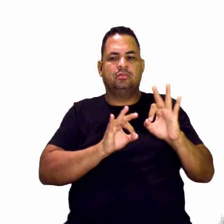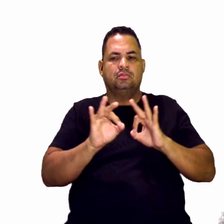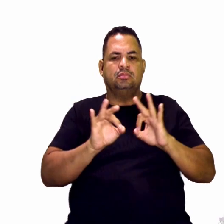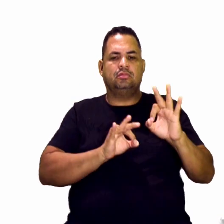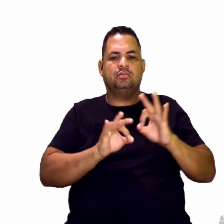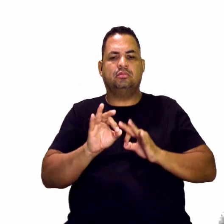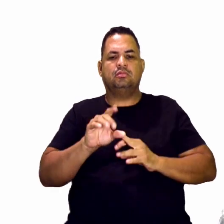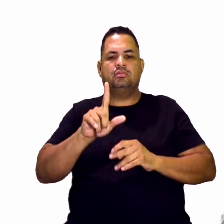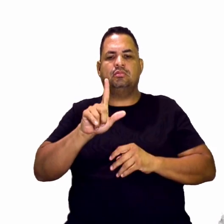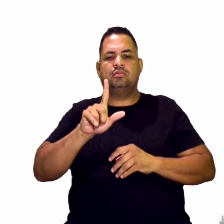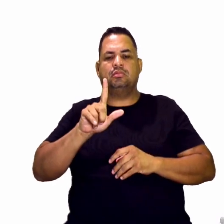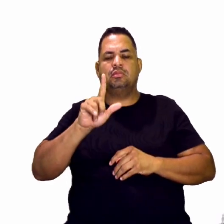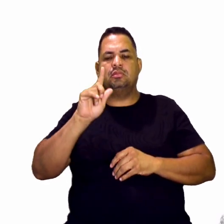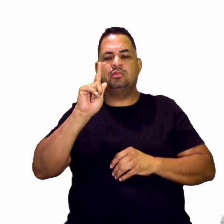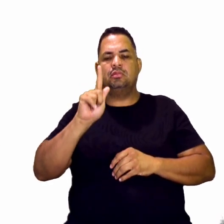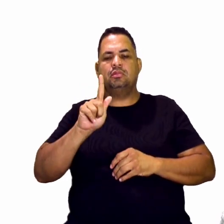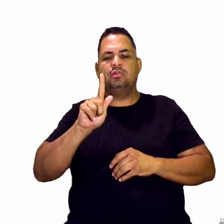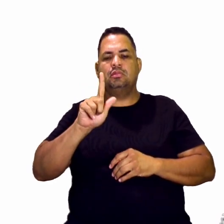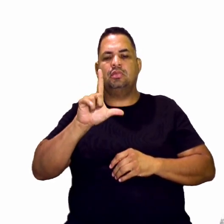chama de